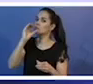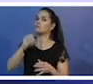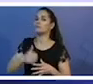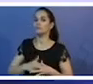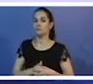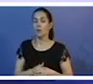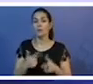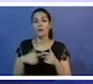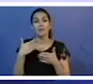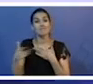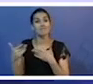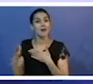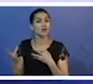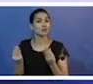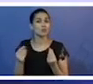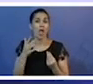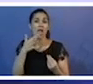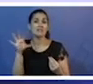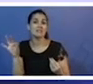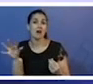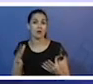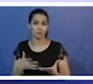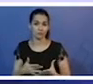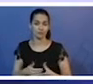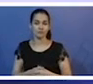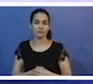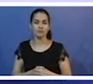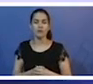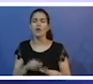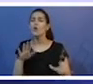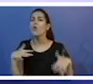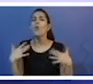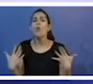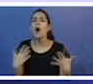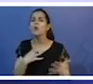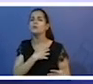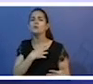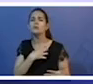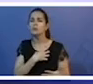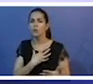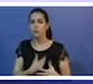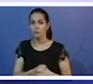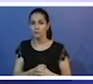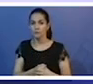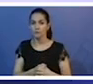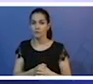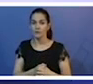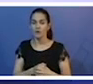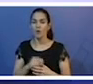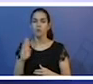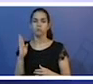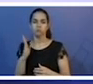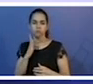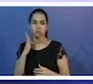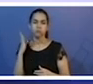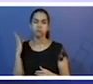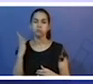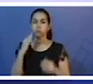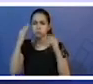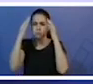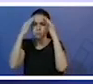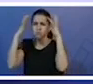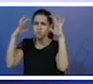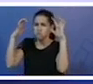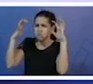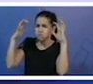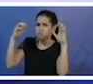atividade física. Quais são os sintomas da hiponatremia? Elas podem ir de náusea, cefaleia,